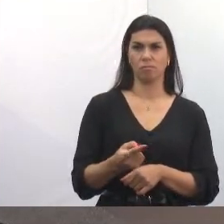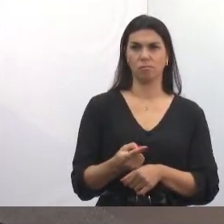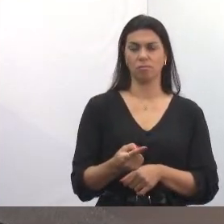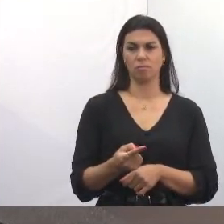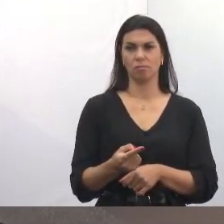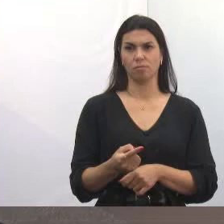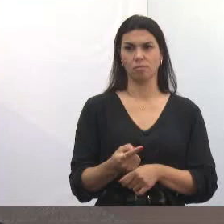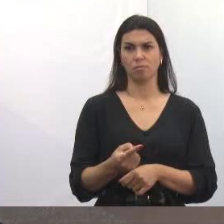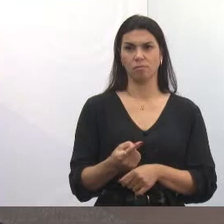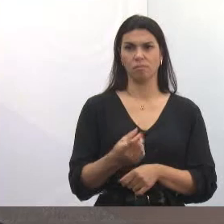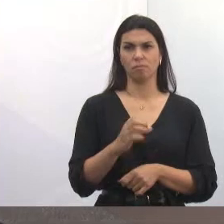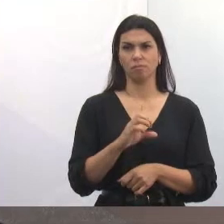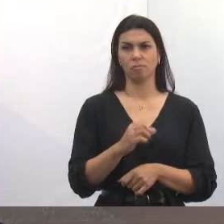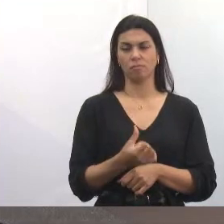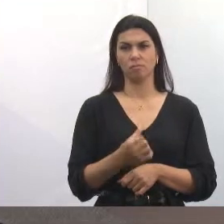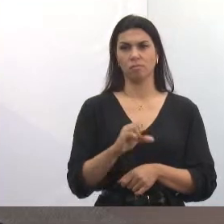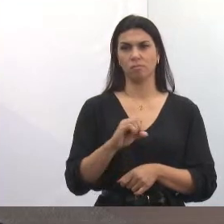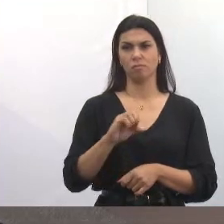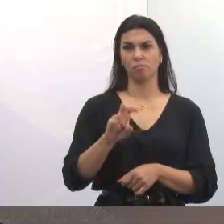R$ 61.905, um total de